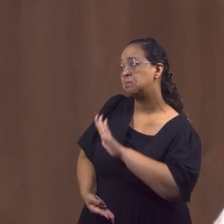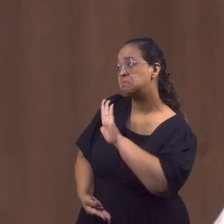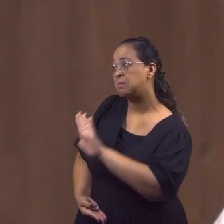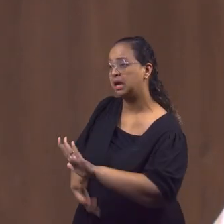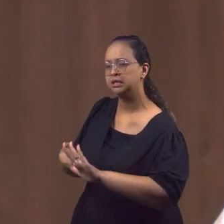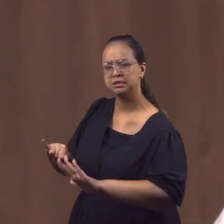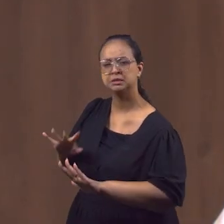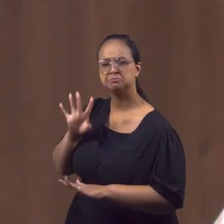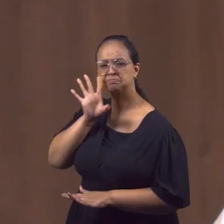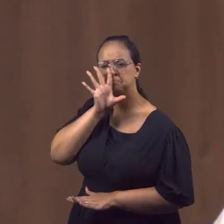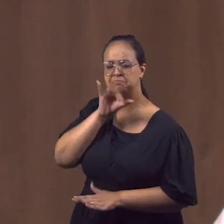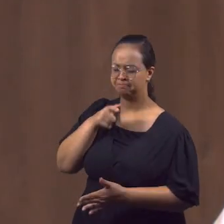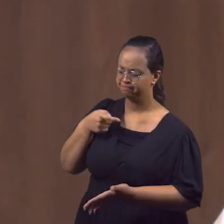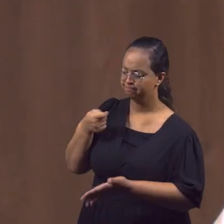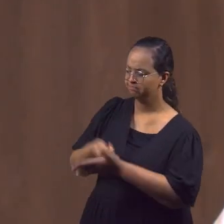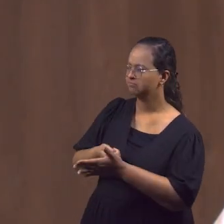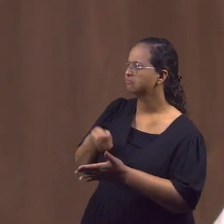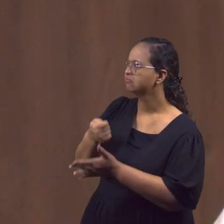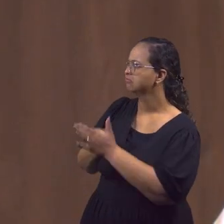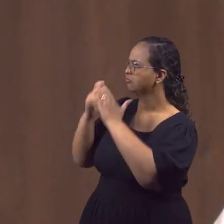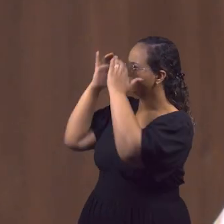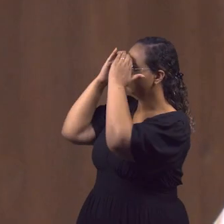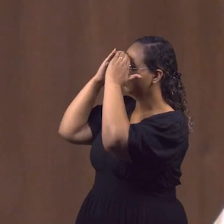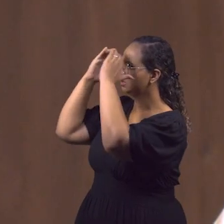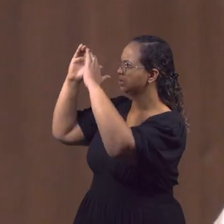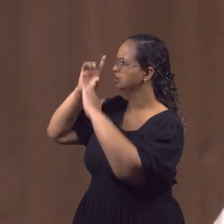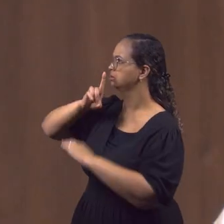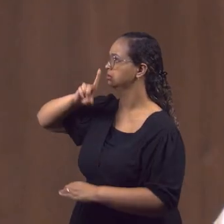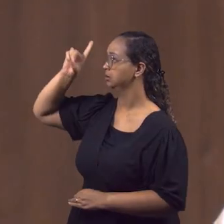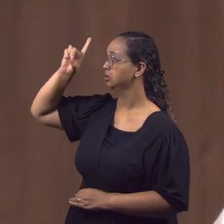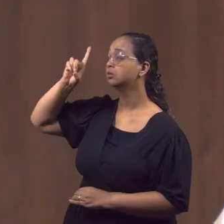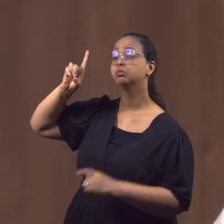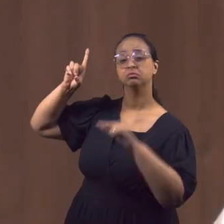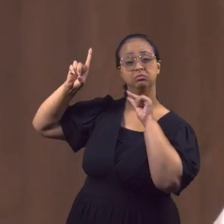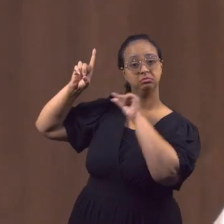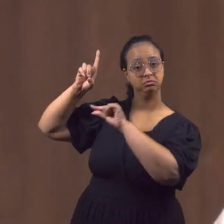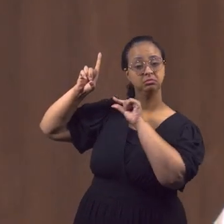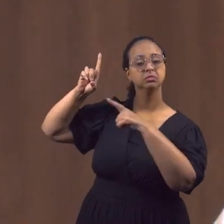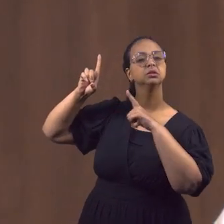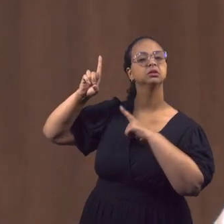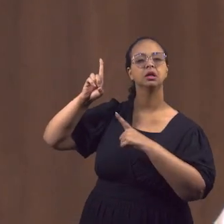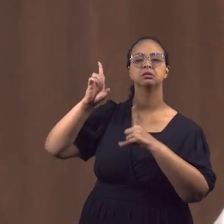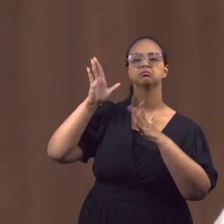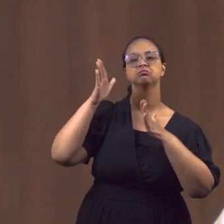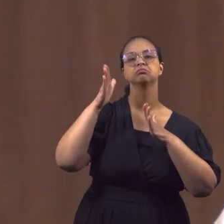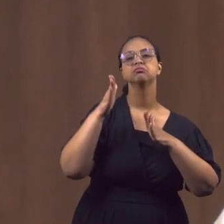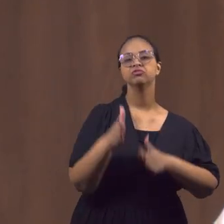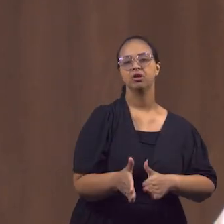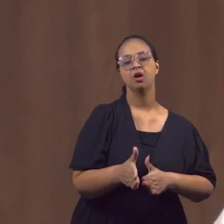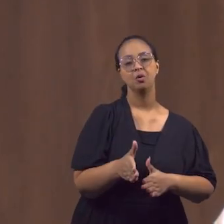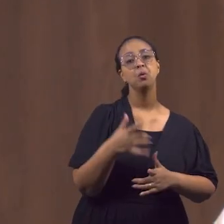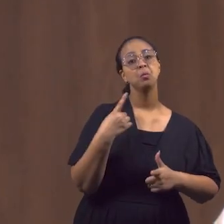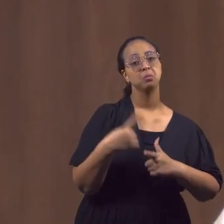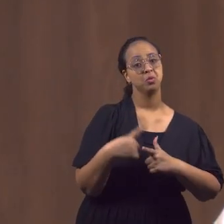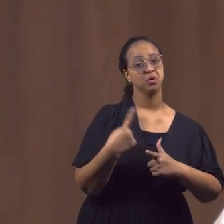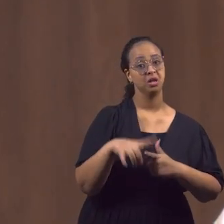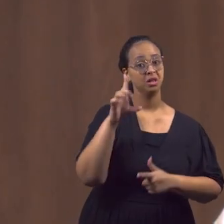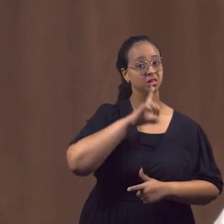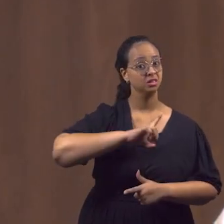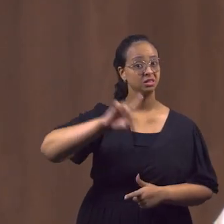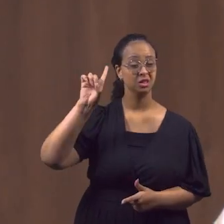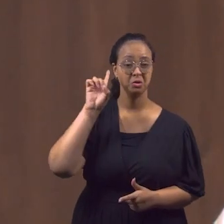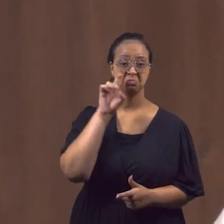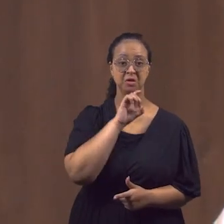nós continuamos firmes e obedecemos a Deus, Deus, ele sempre será fiel para cumprir a